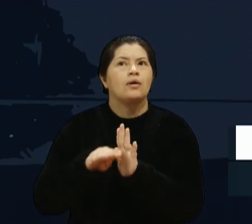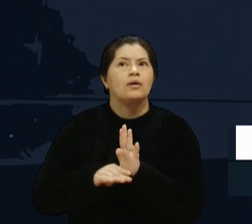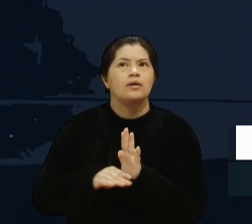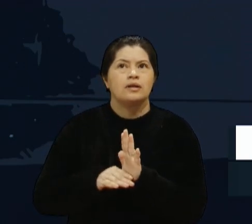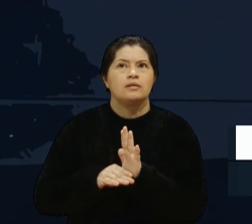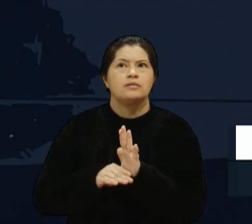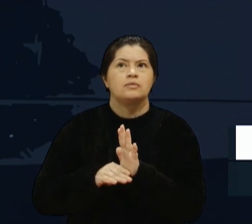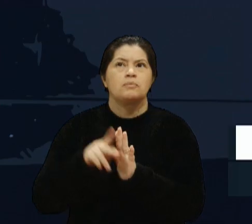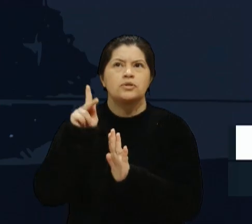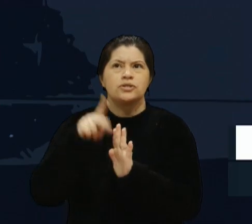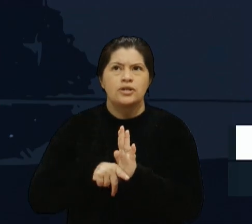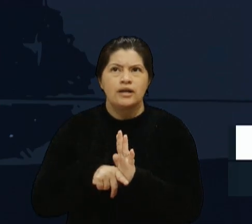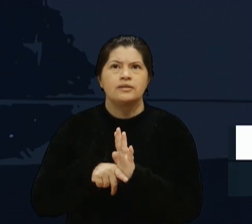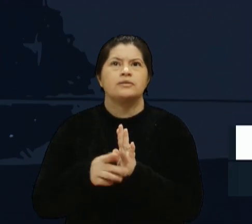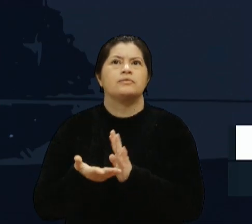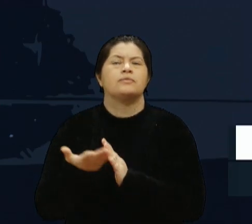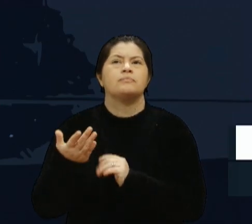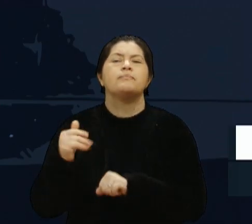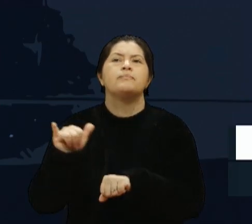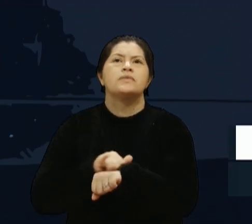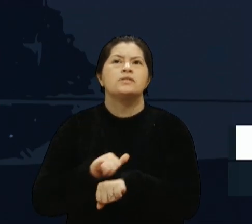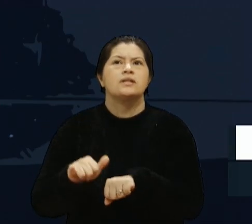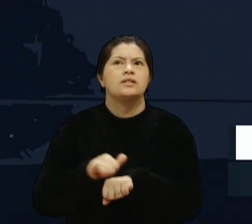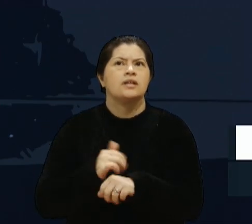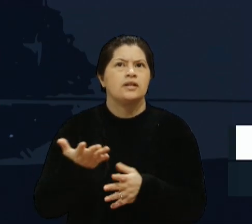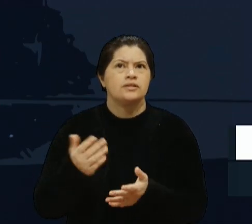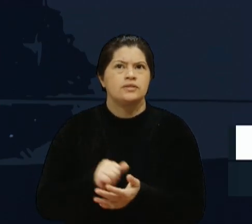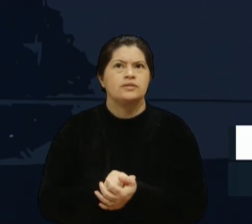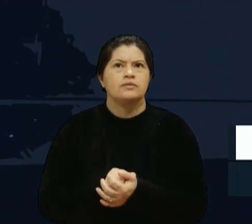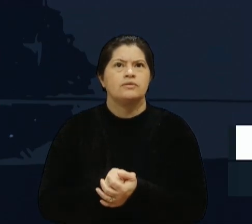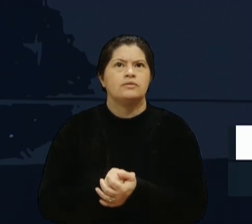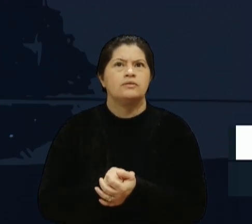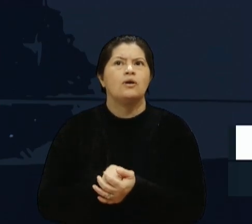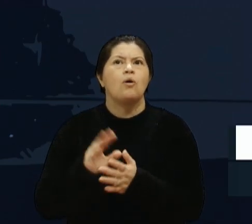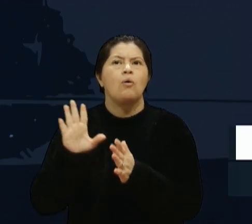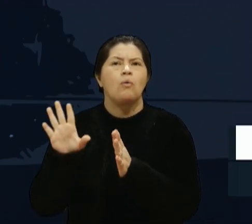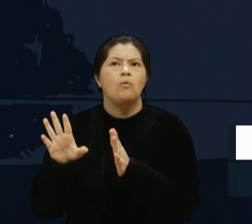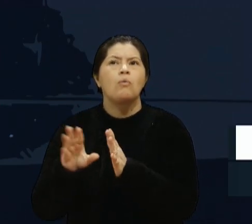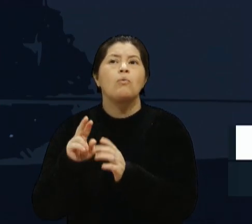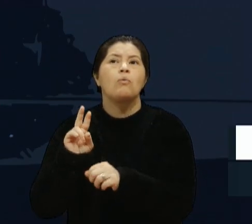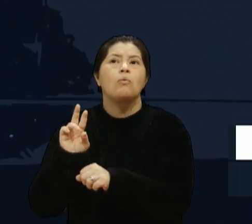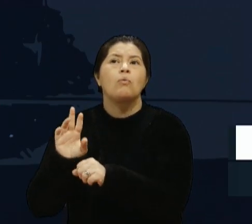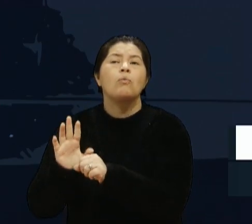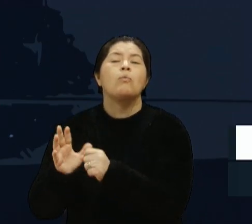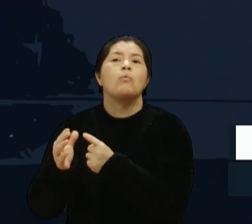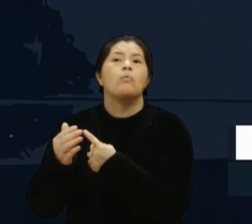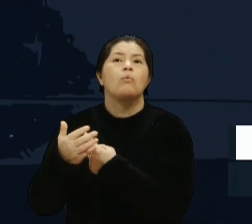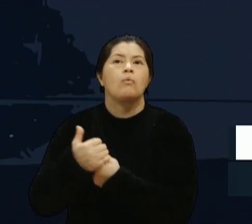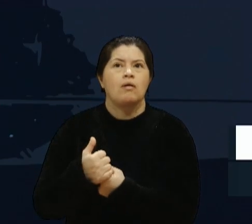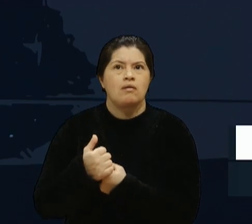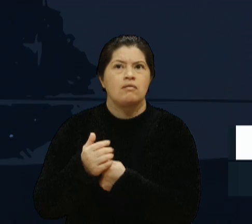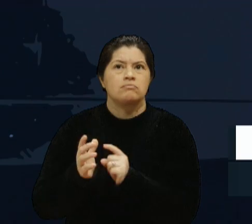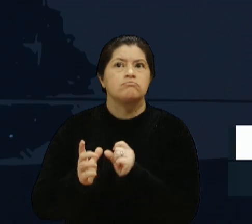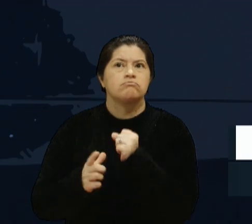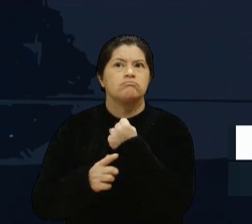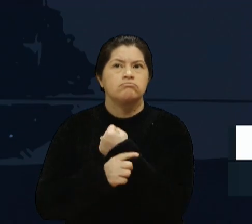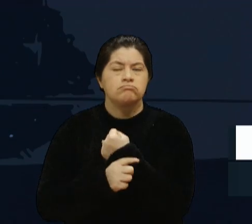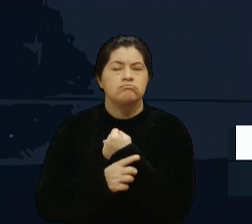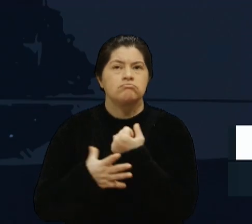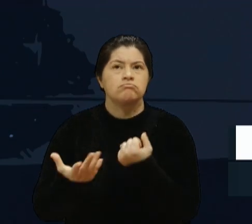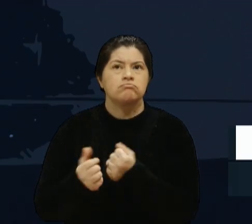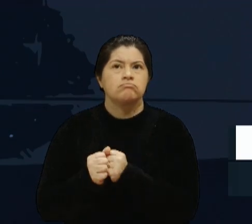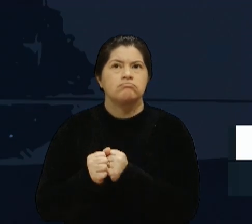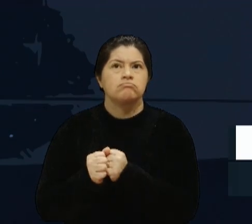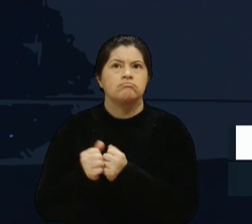subsidiado. Temos o programa Guarda Subsidiada. O nosso vereador D'Ambrosio conhece bem